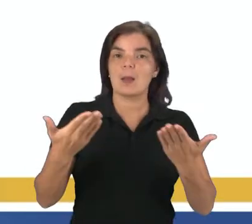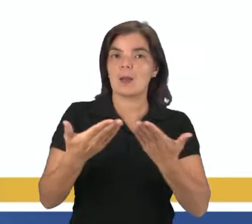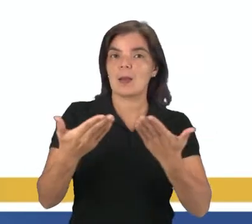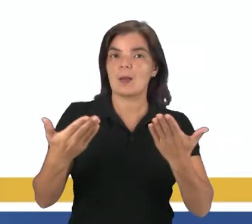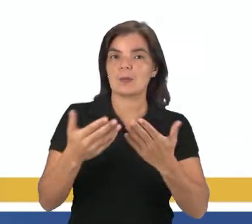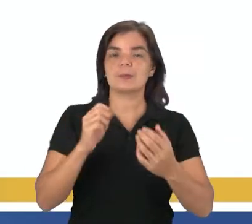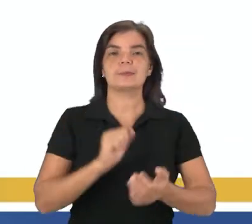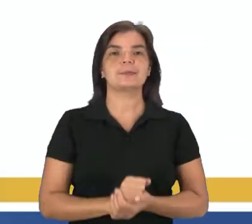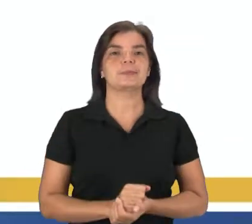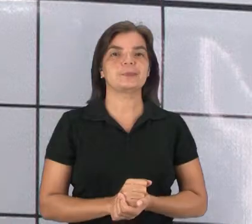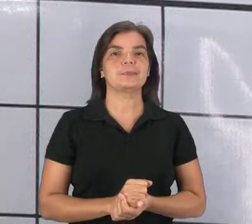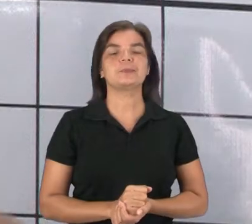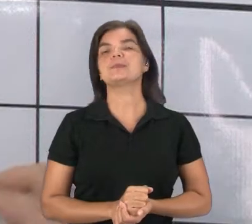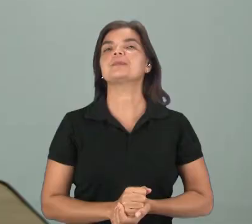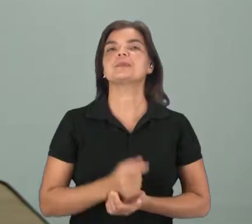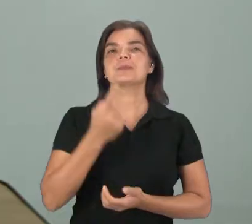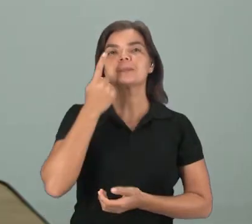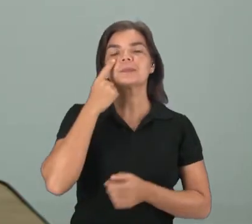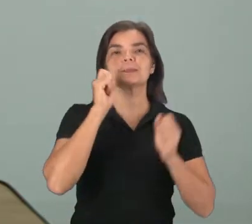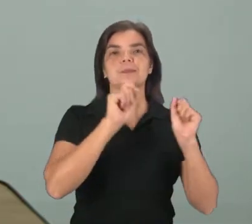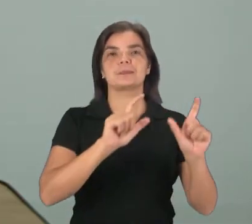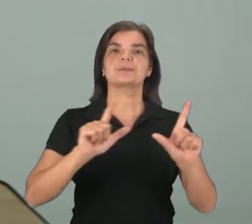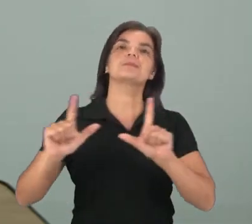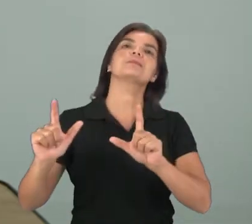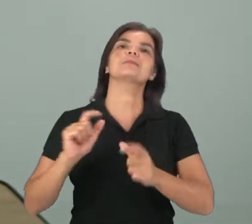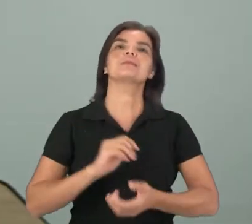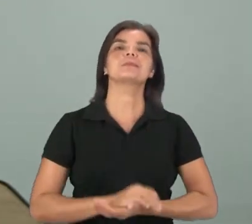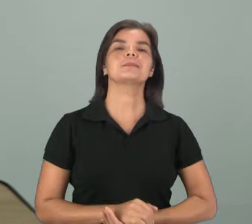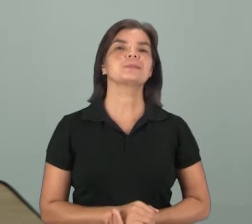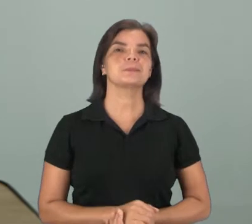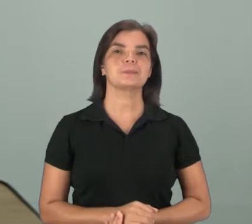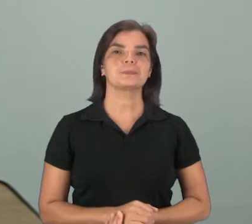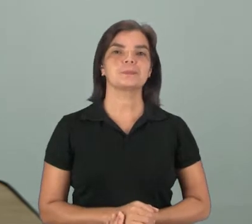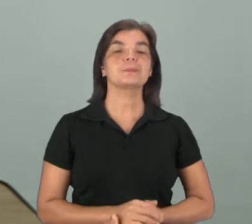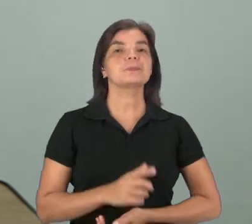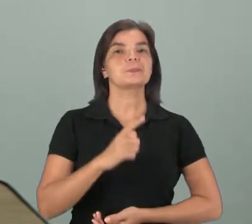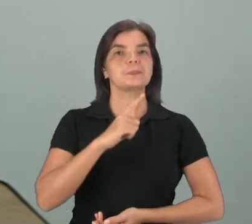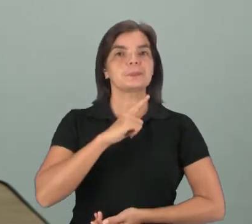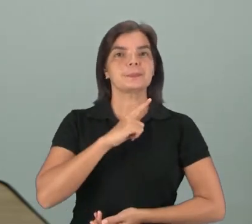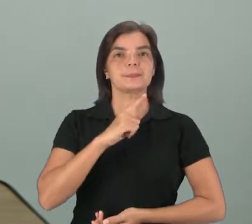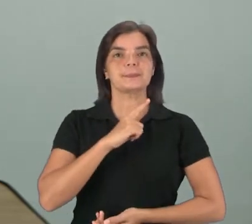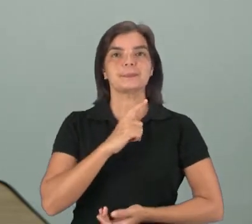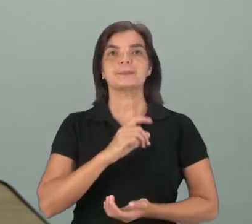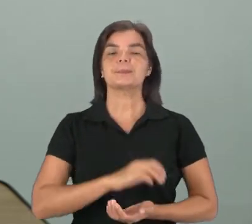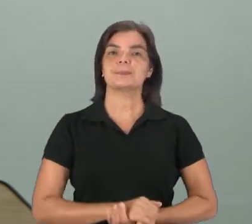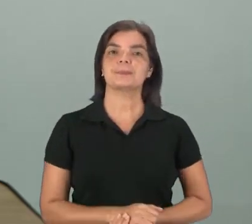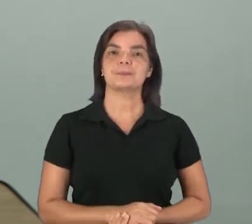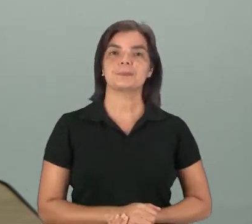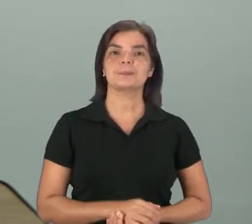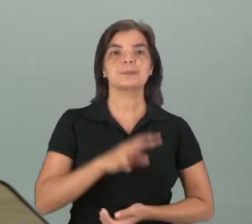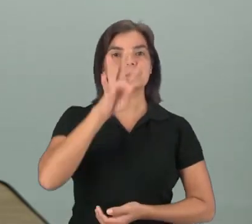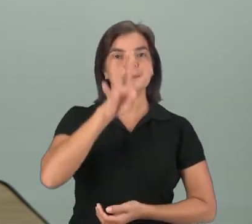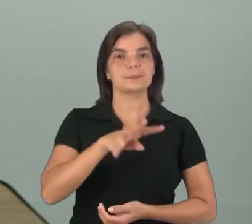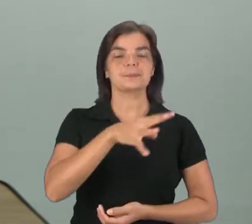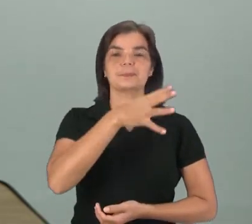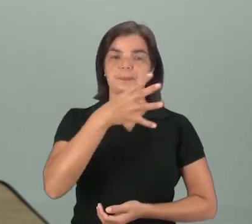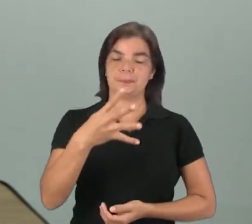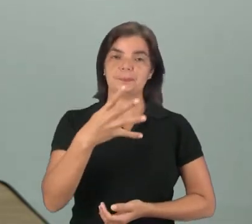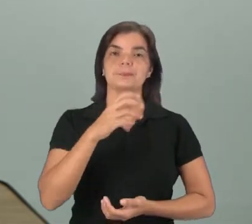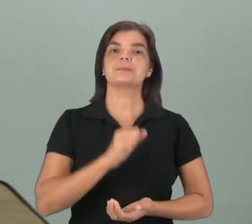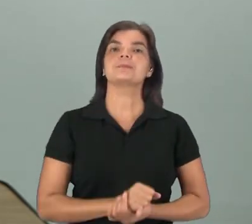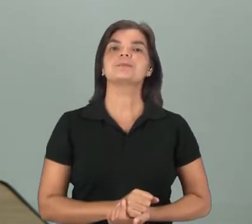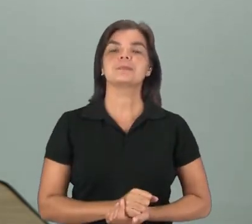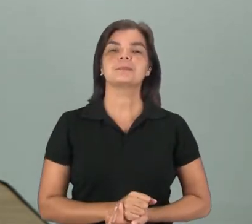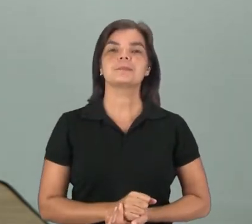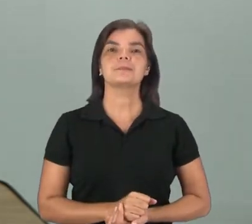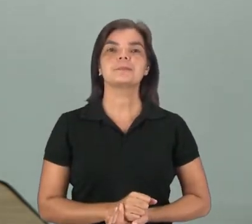comigo aqui. Vem cá comigo. Que nós temos, um quadro que nós chamamos, que é